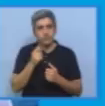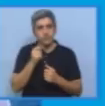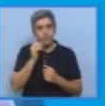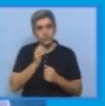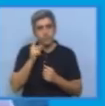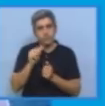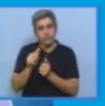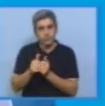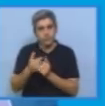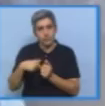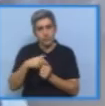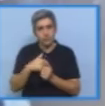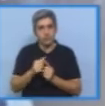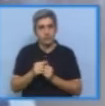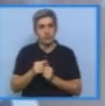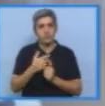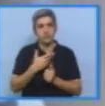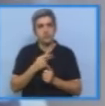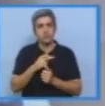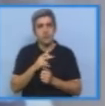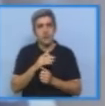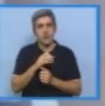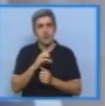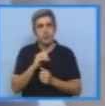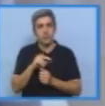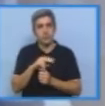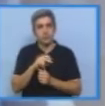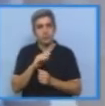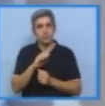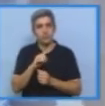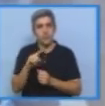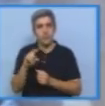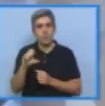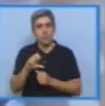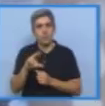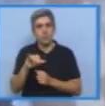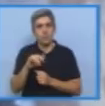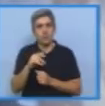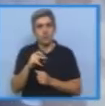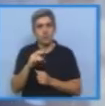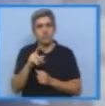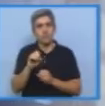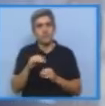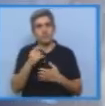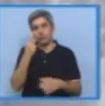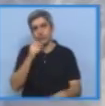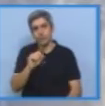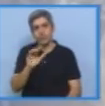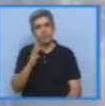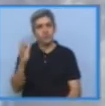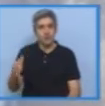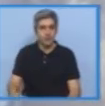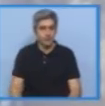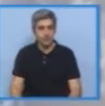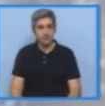está do nosso lado. No caso do diácono João Quintas, onde é que está o início da história? O início da